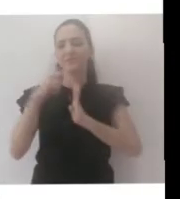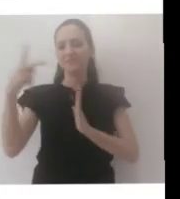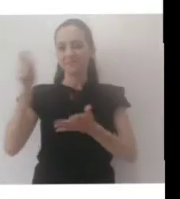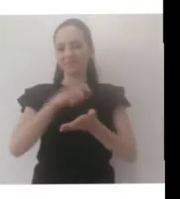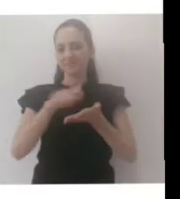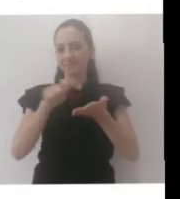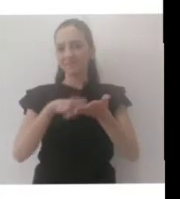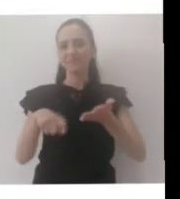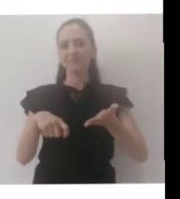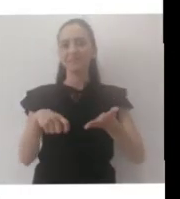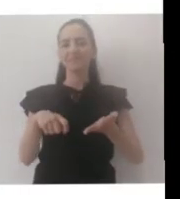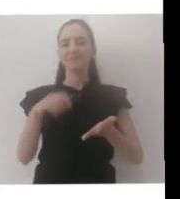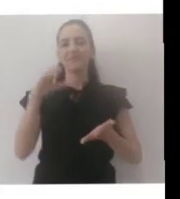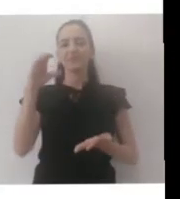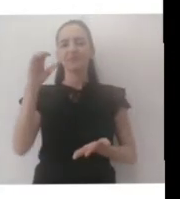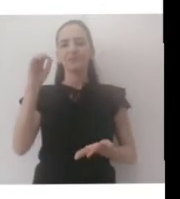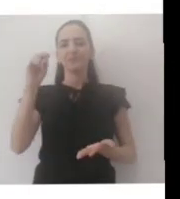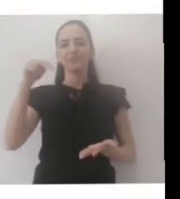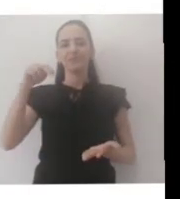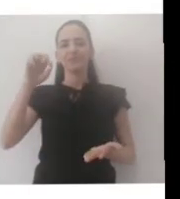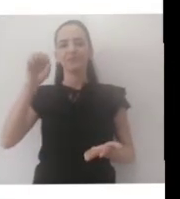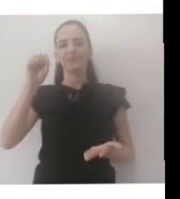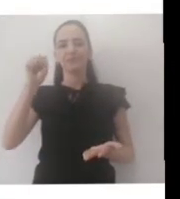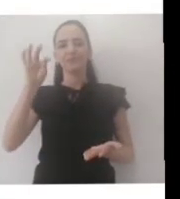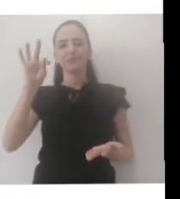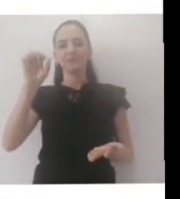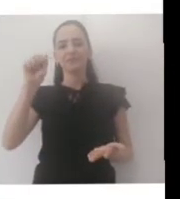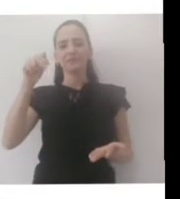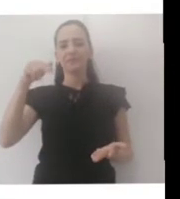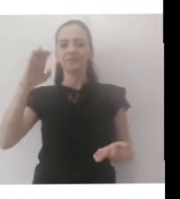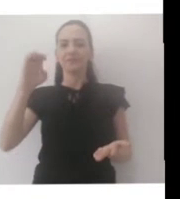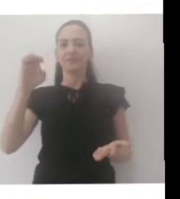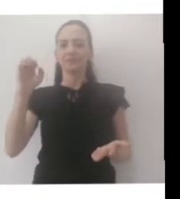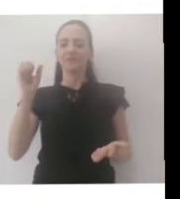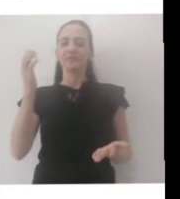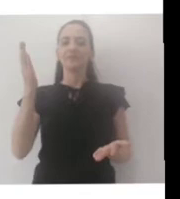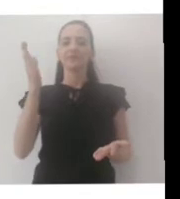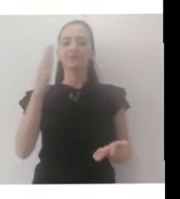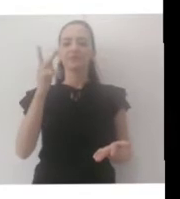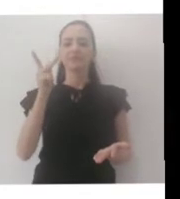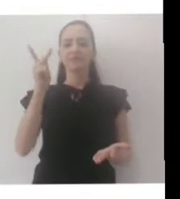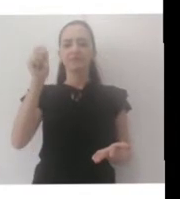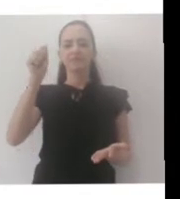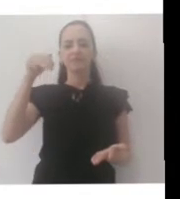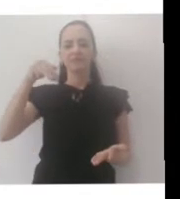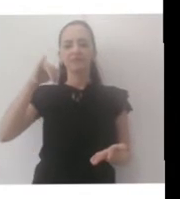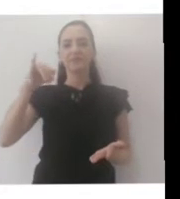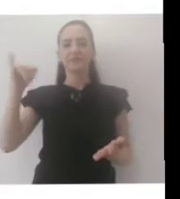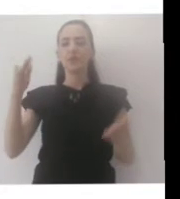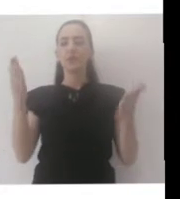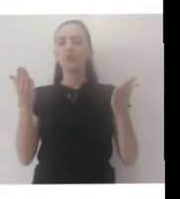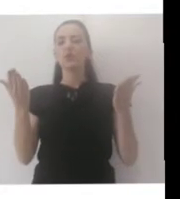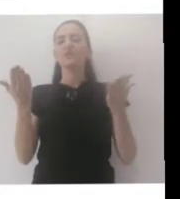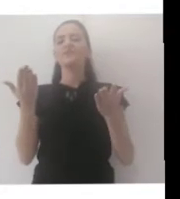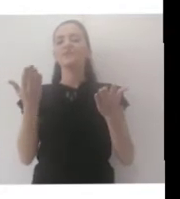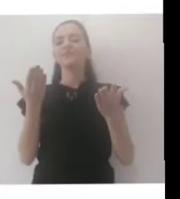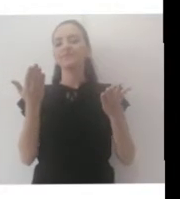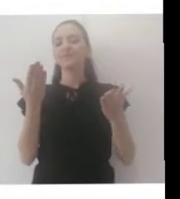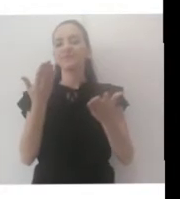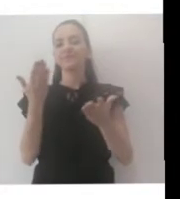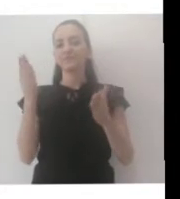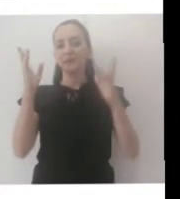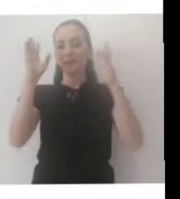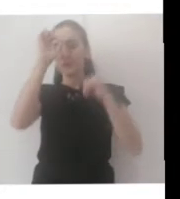A Criança e o Número, de Constance Cami. A gente vai falar um pouquinho agora sobre a prova da conservação. O que é isso, Karine? É